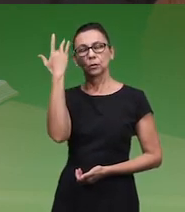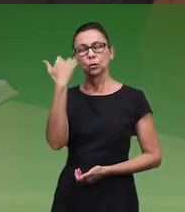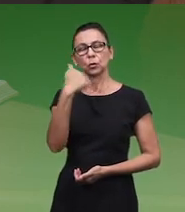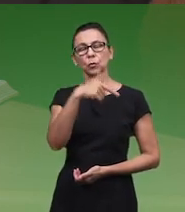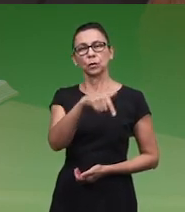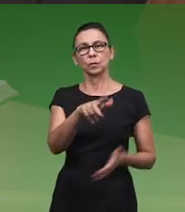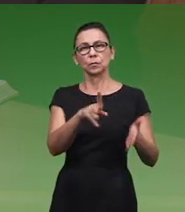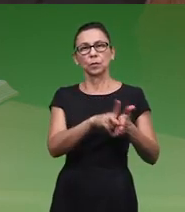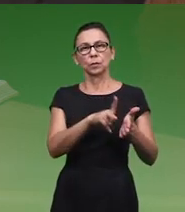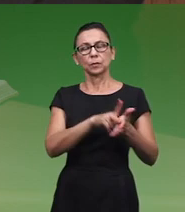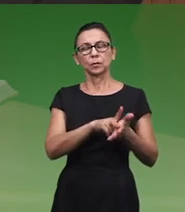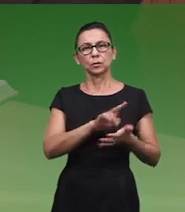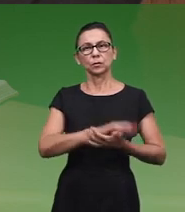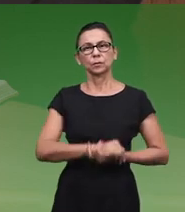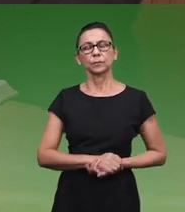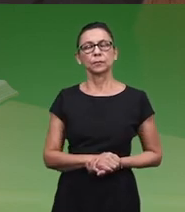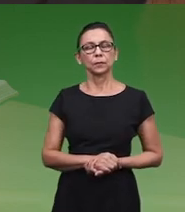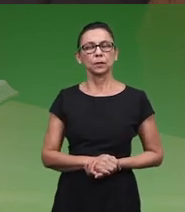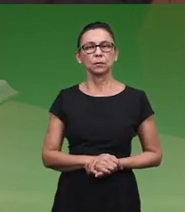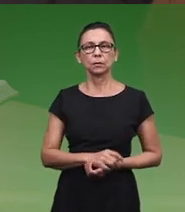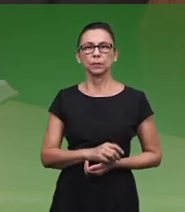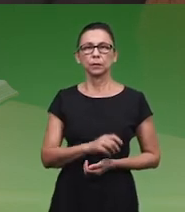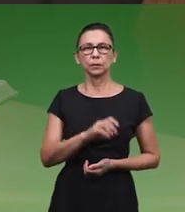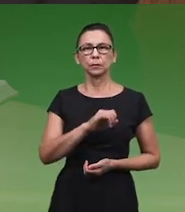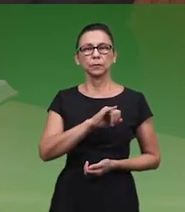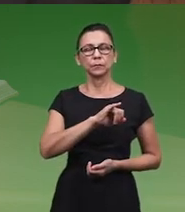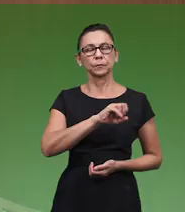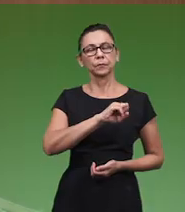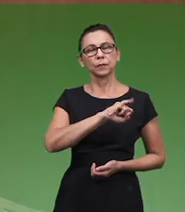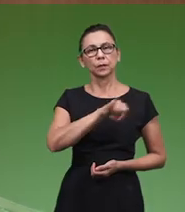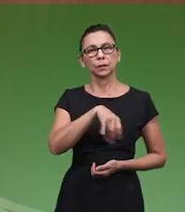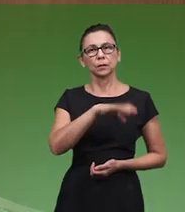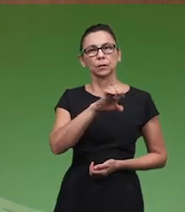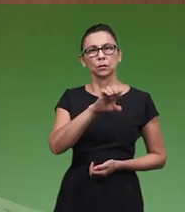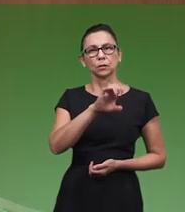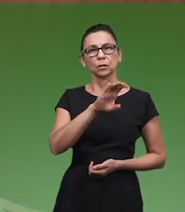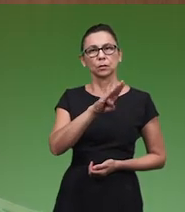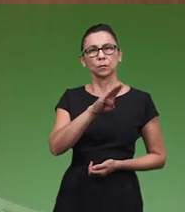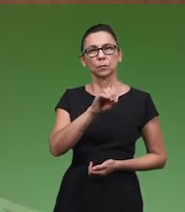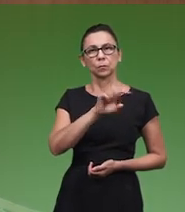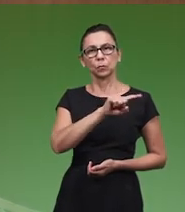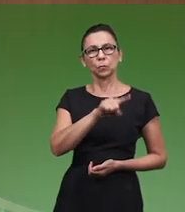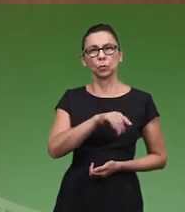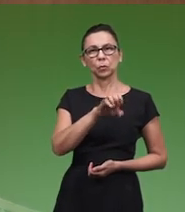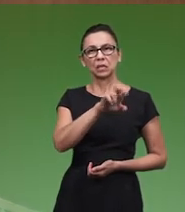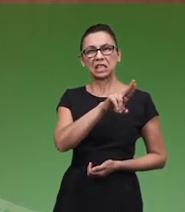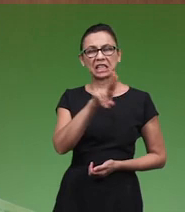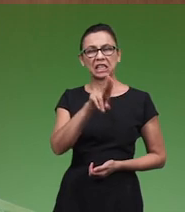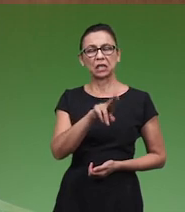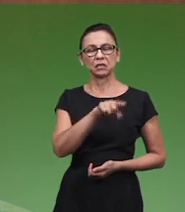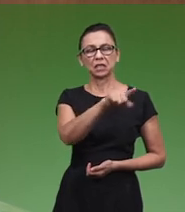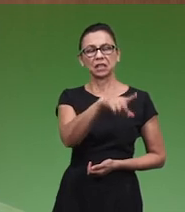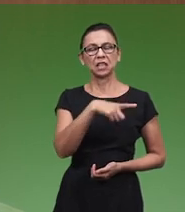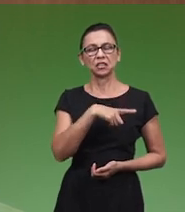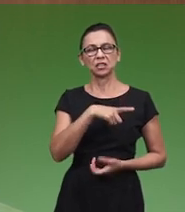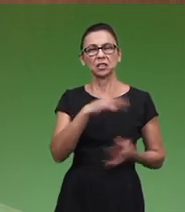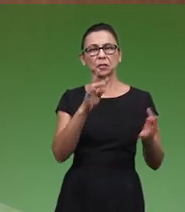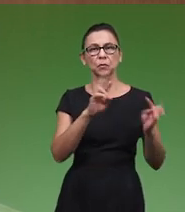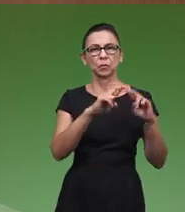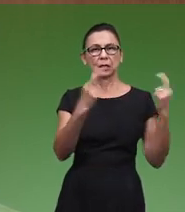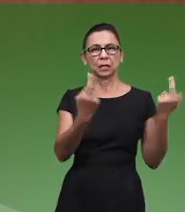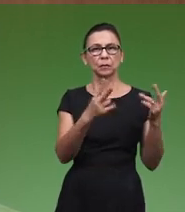Jebuseus eram filhos de Jebus, que era um dos cananeus, ou seja, era uma tribo